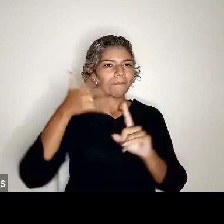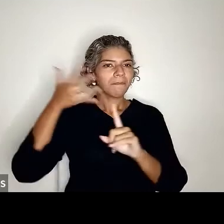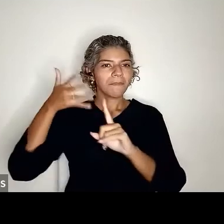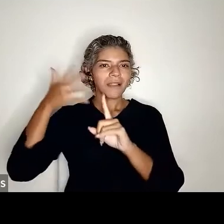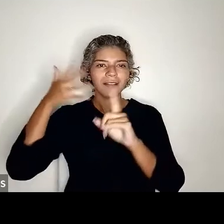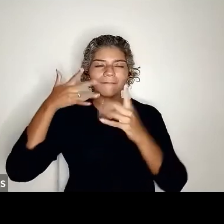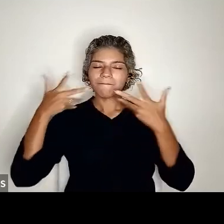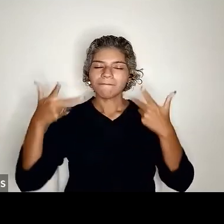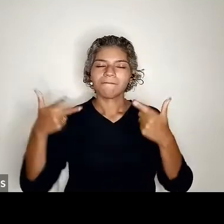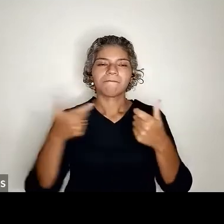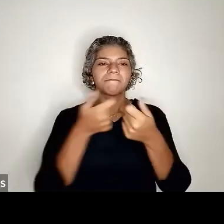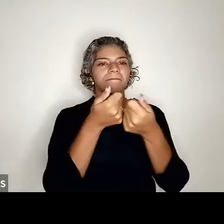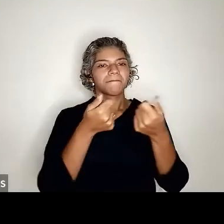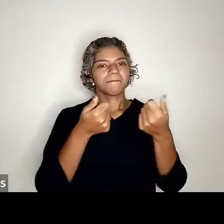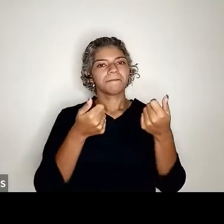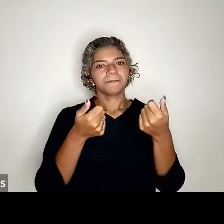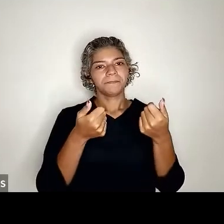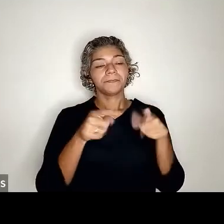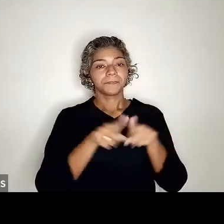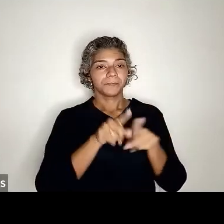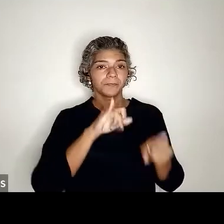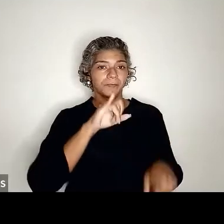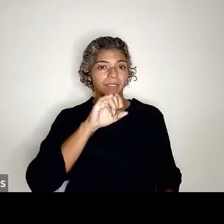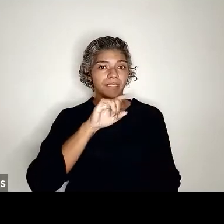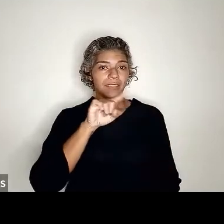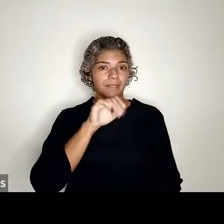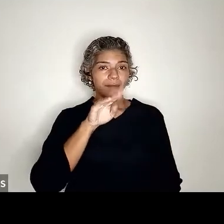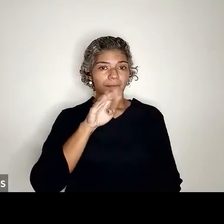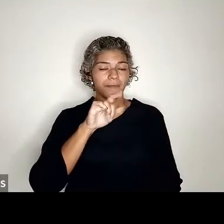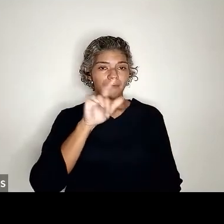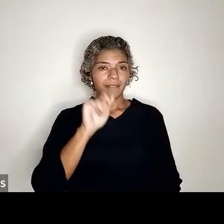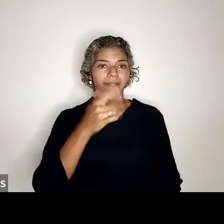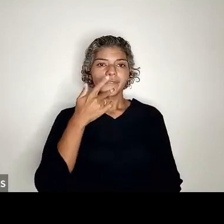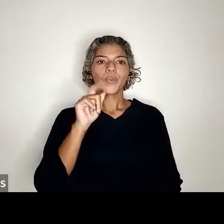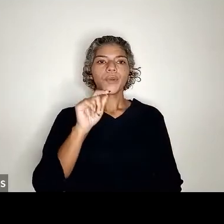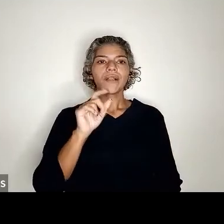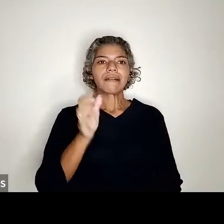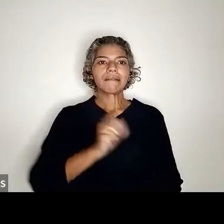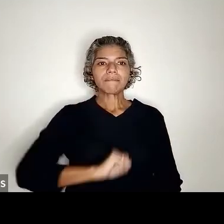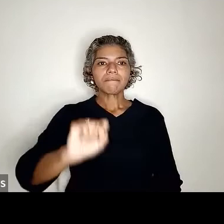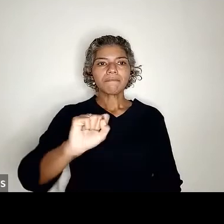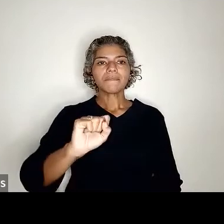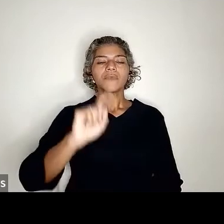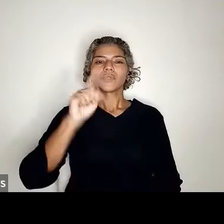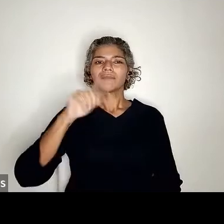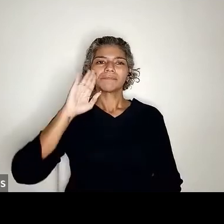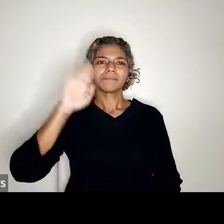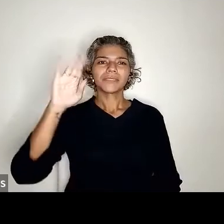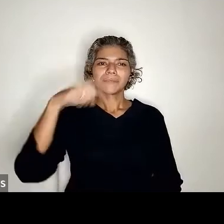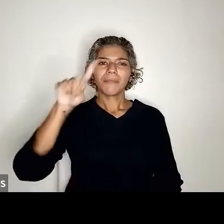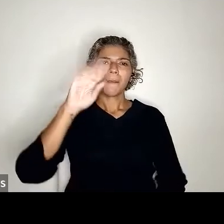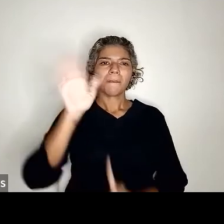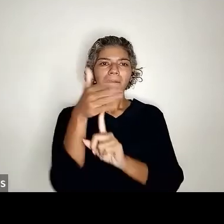excelentes. Isabela Soares Santos, o aborto deveria ser uma das nossas principais bandeiras. Se não, como